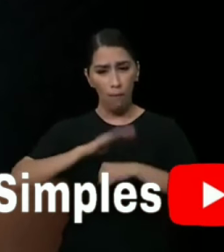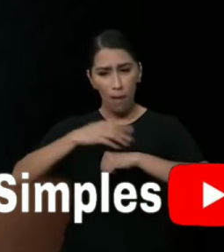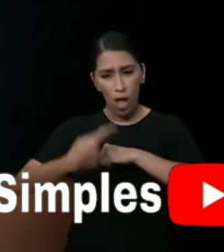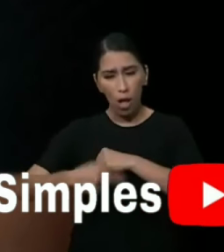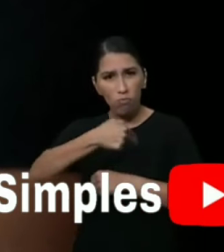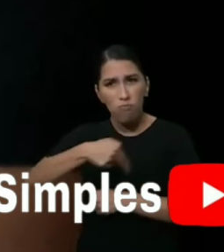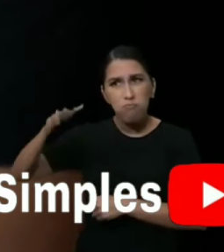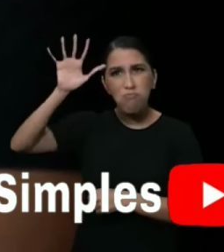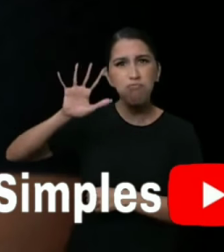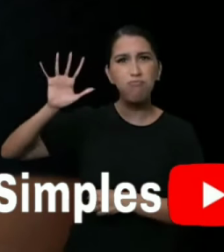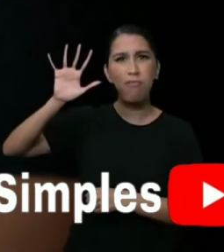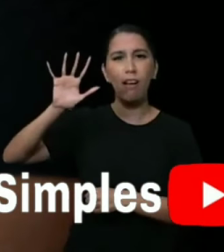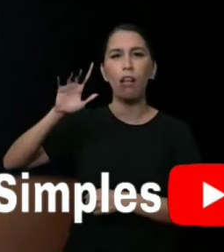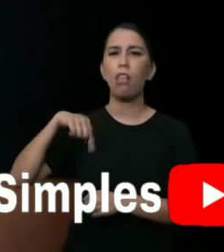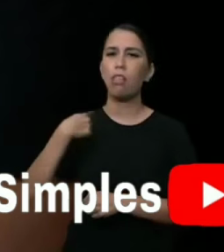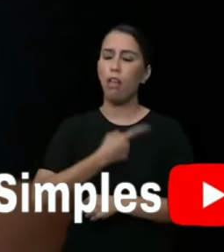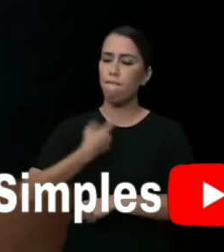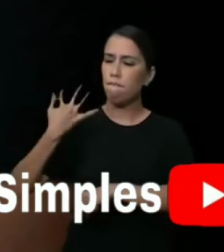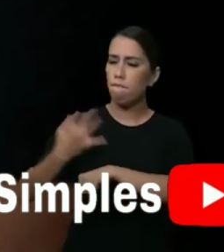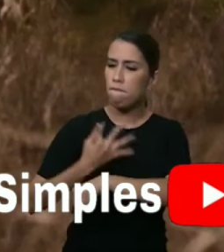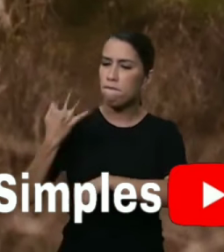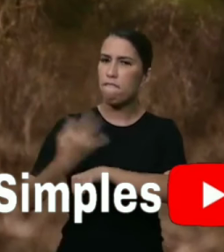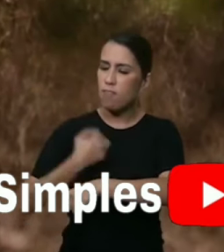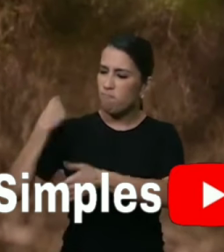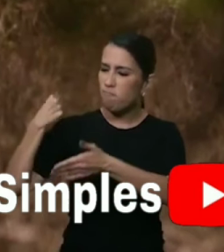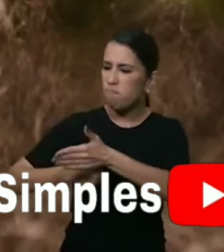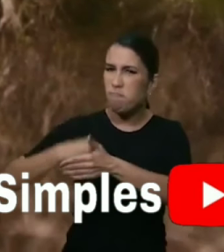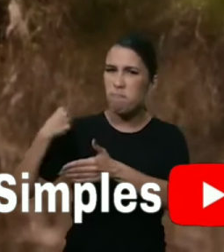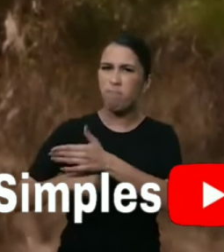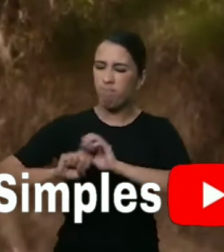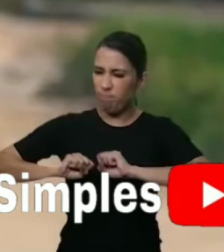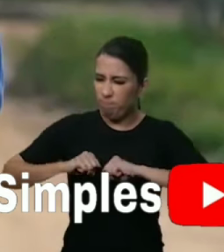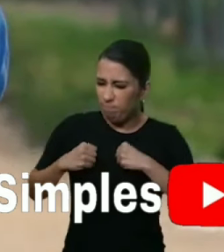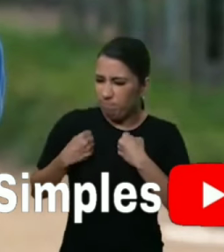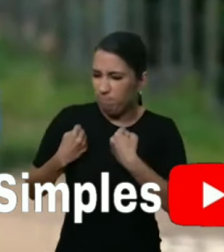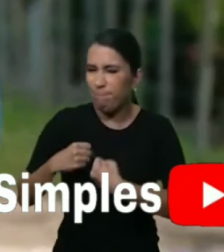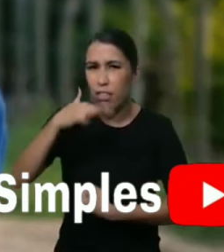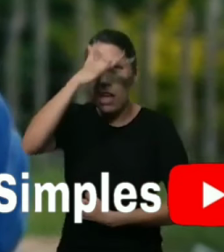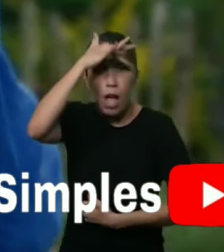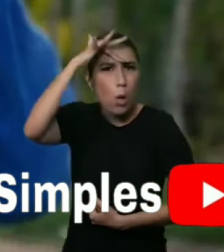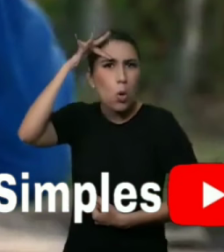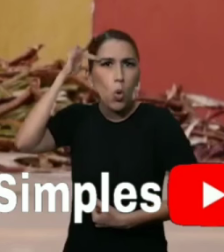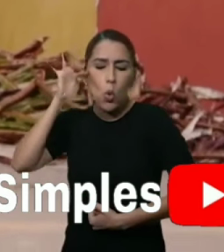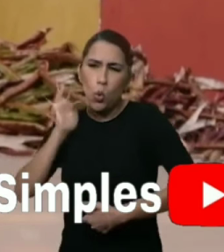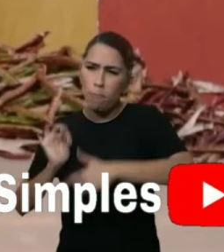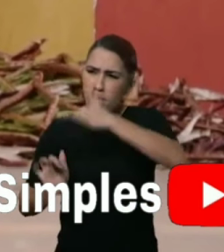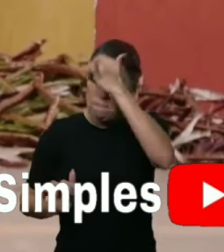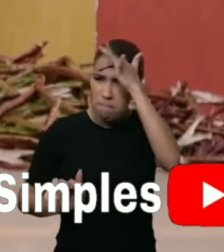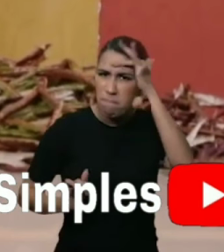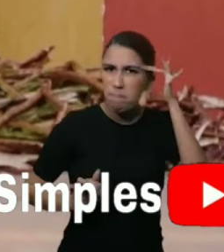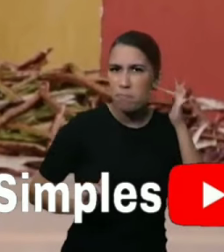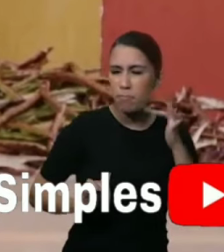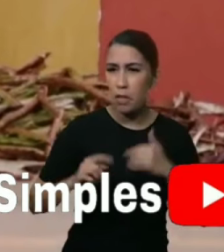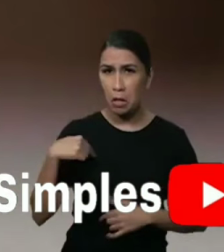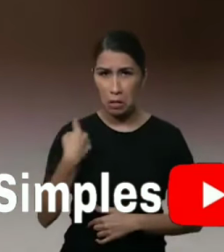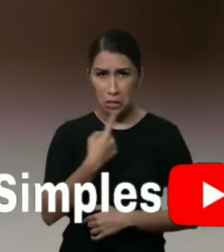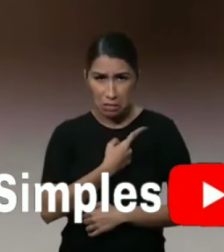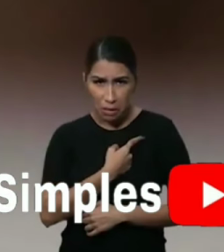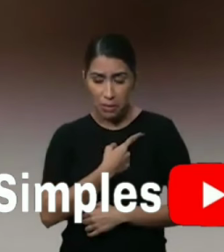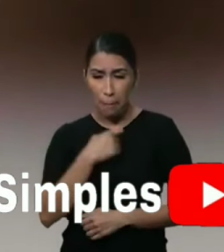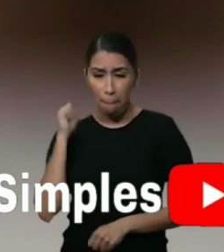sobreviventes, somos batalhadores. Somos guerreiros, não somos daquele de